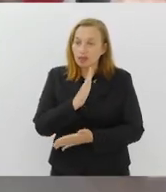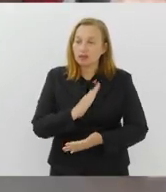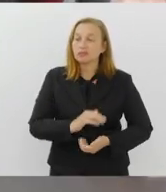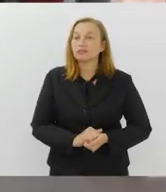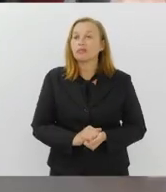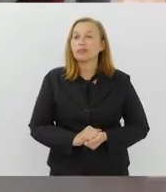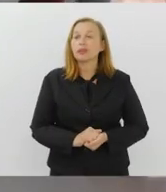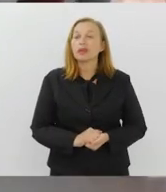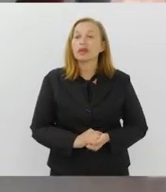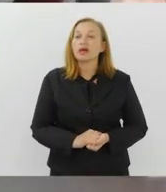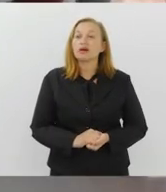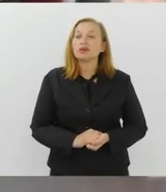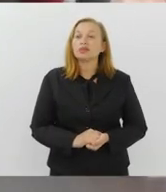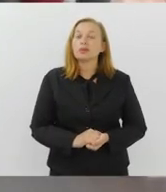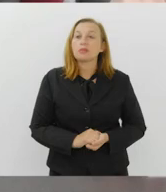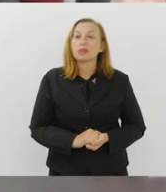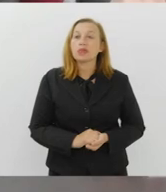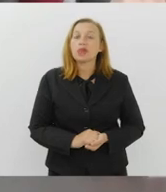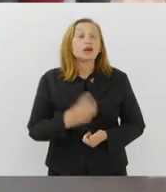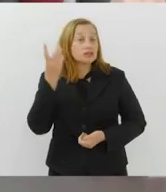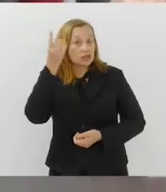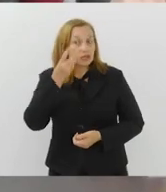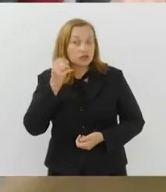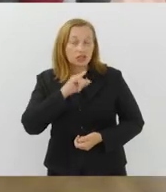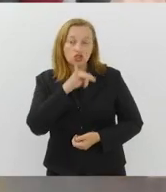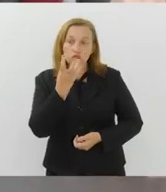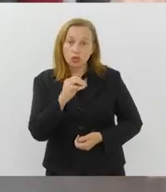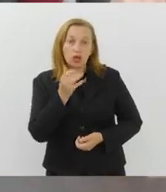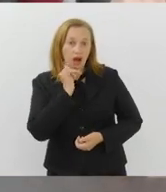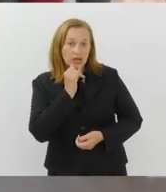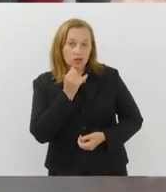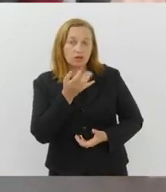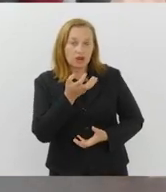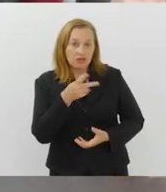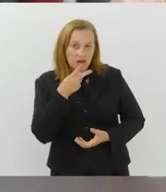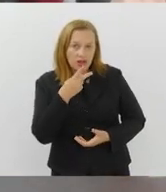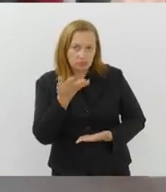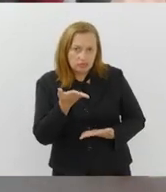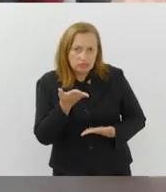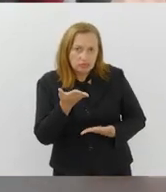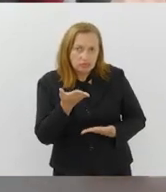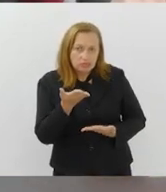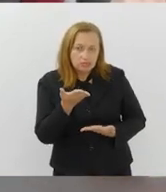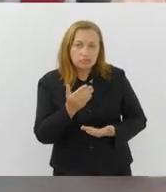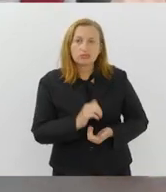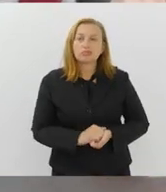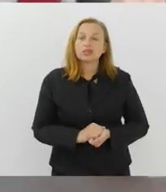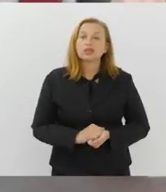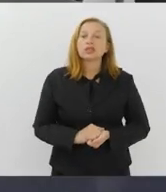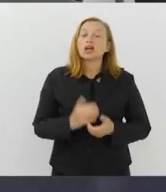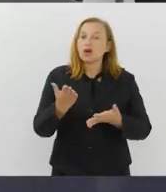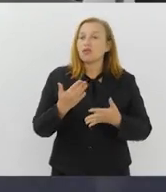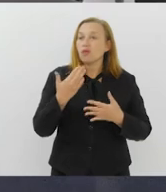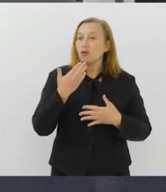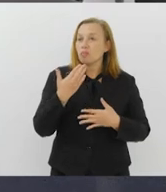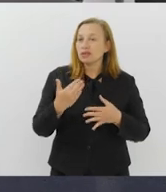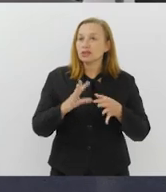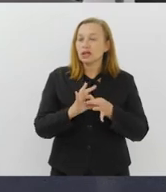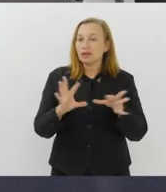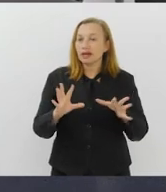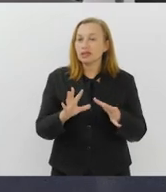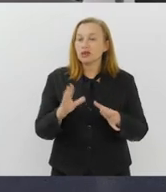aprovado. O deputado Júlio Rocha, relator, gostaria de fazer uma deliberação. Por favor, com a palavra. Vou fazer a deliberação rapidinho para a